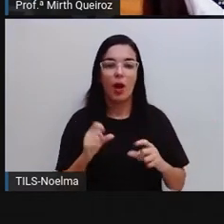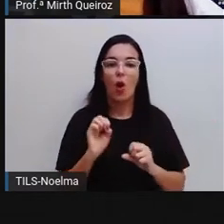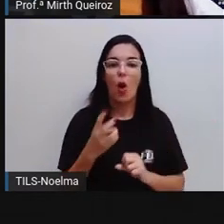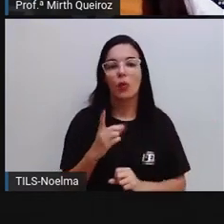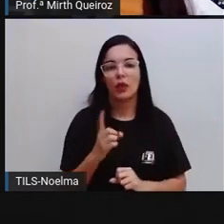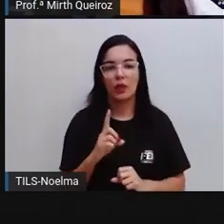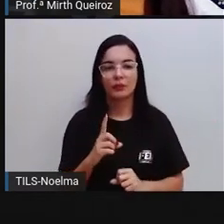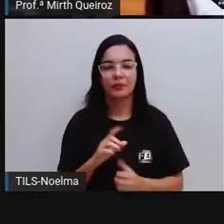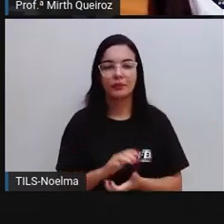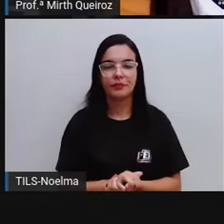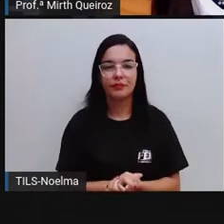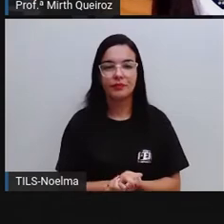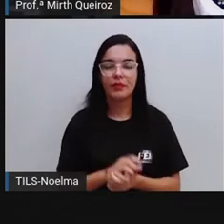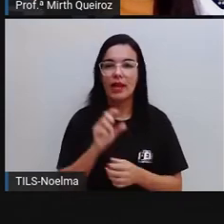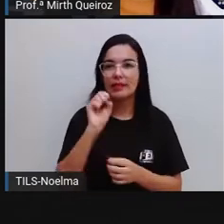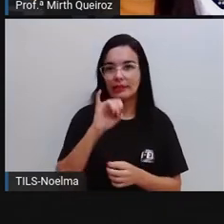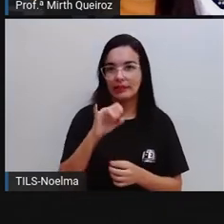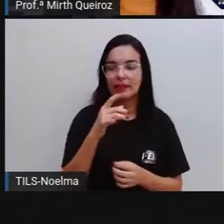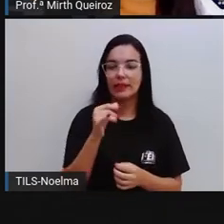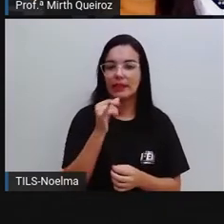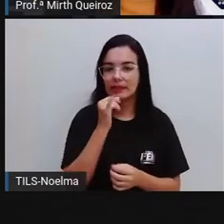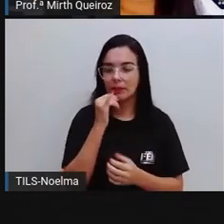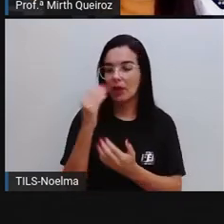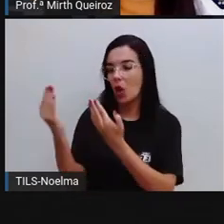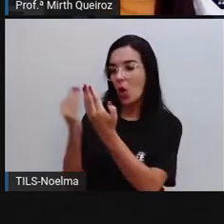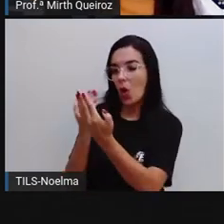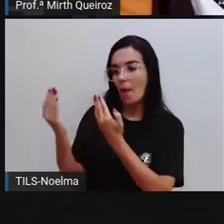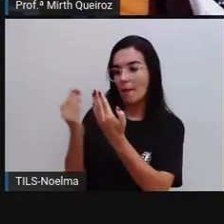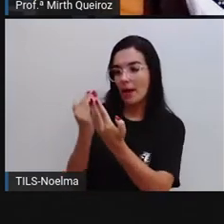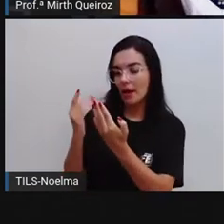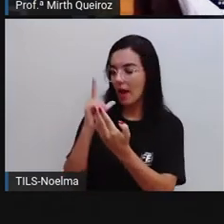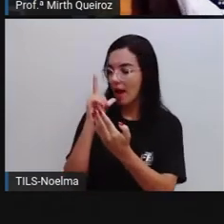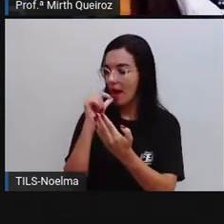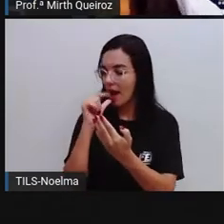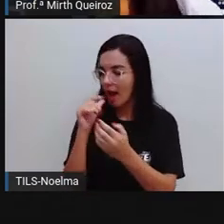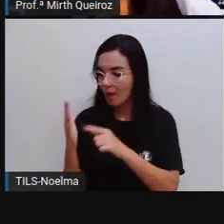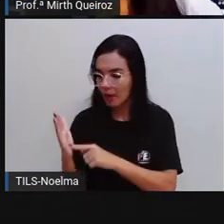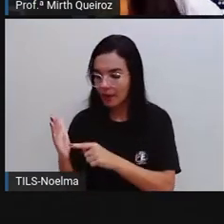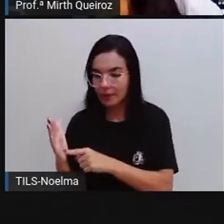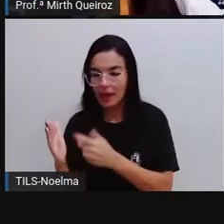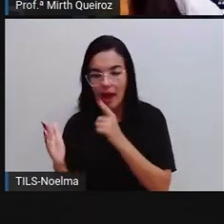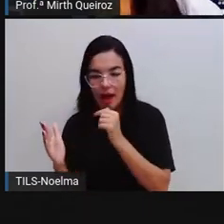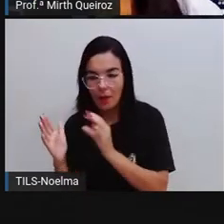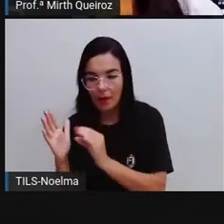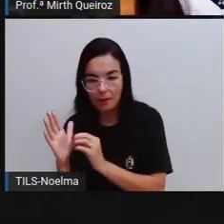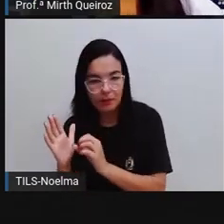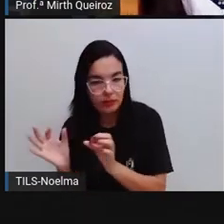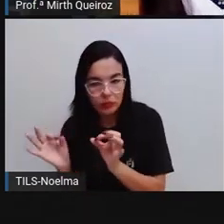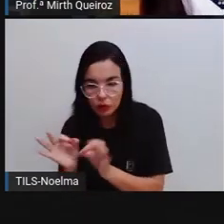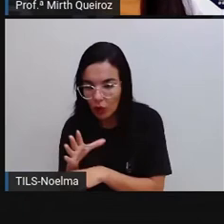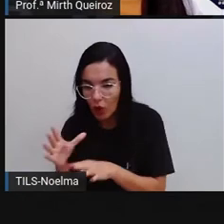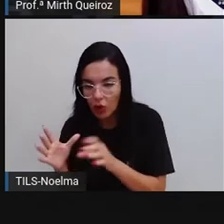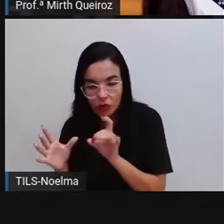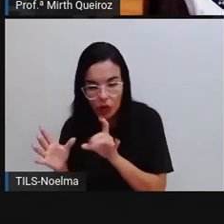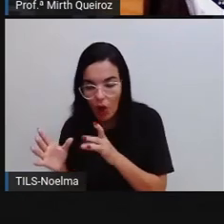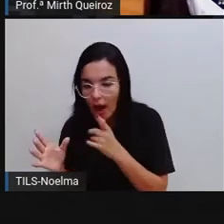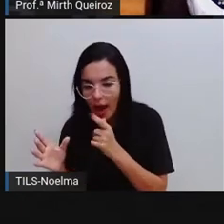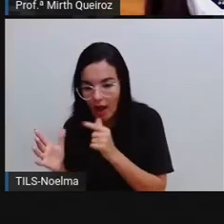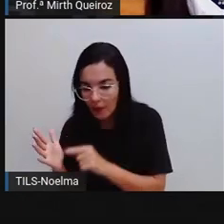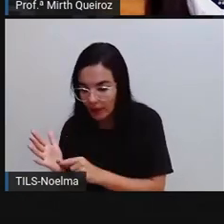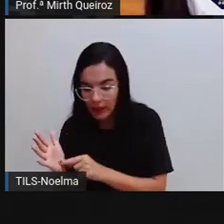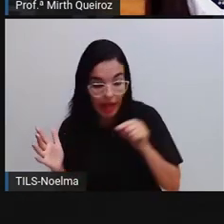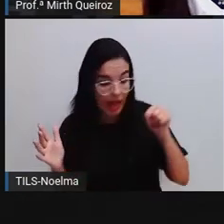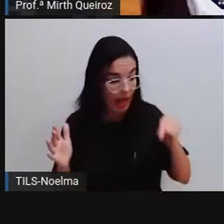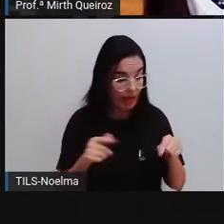Ao compararmos um copo de água, então, puro, né, e um copo com açúcar dissolvido,